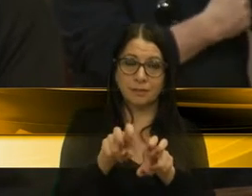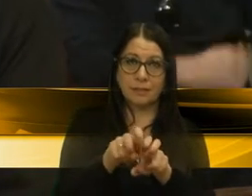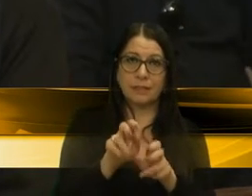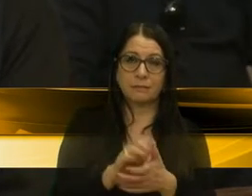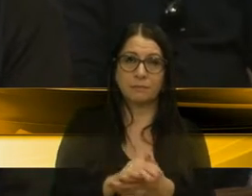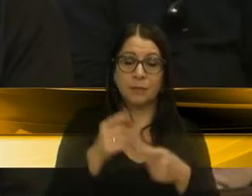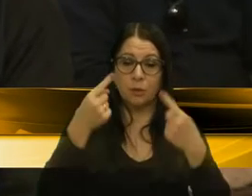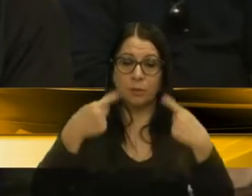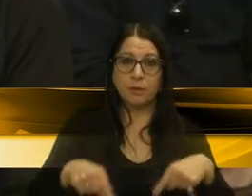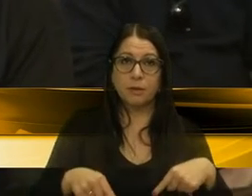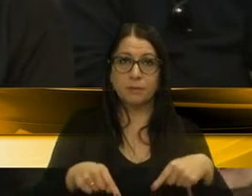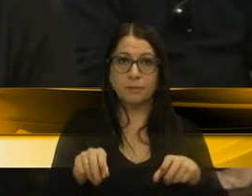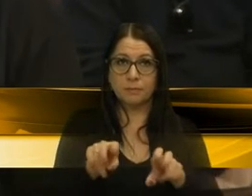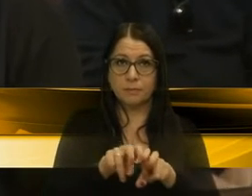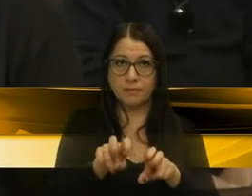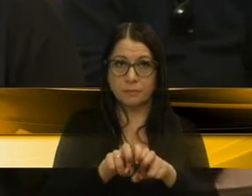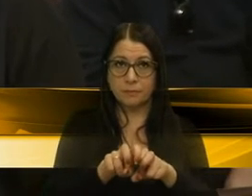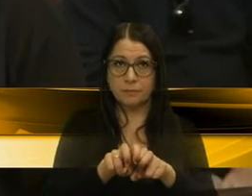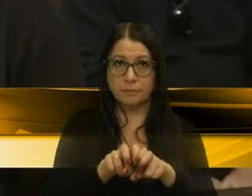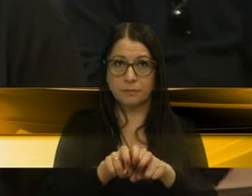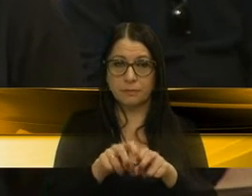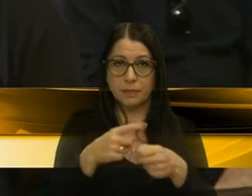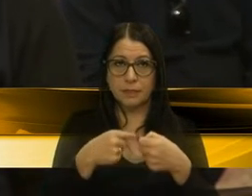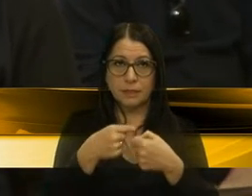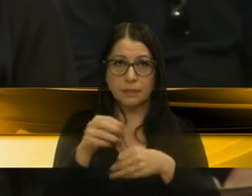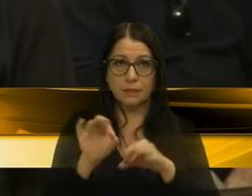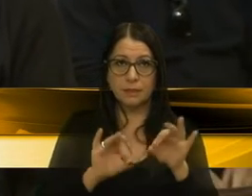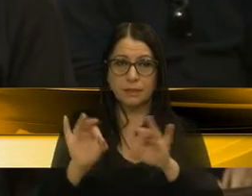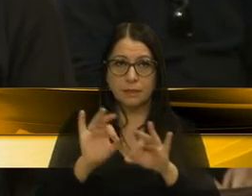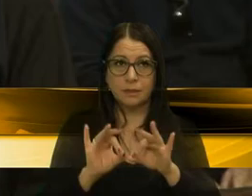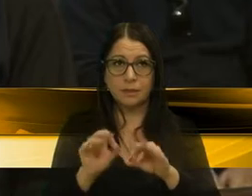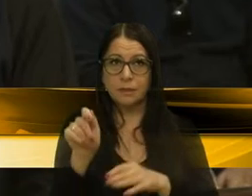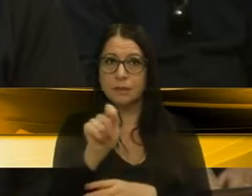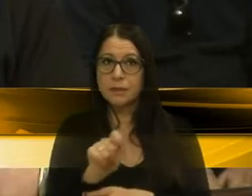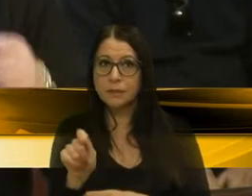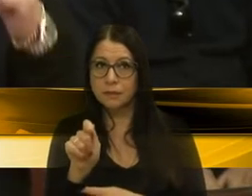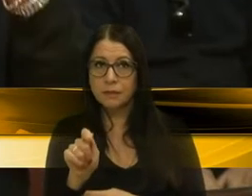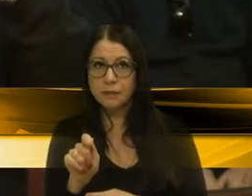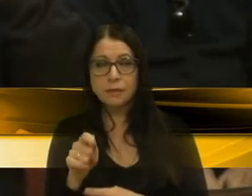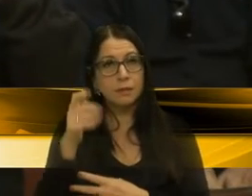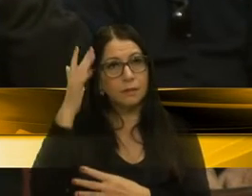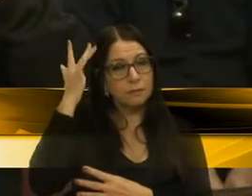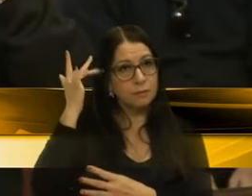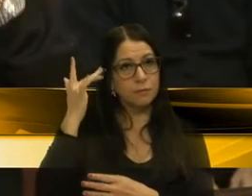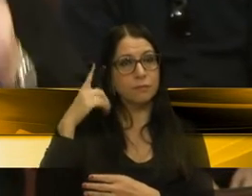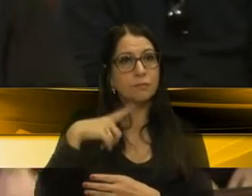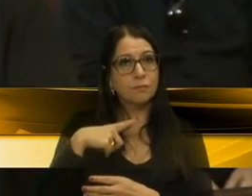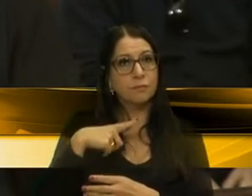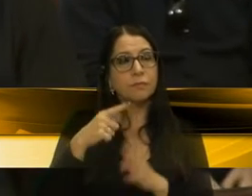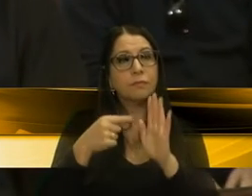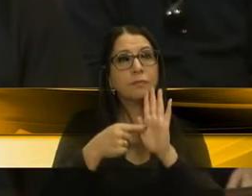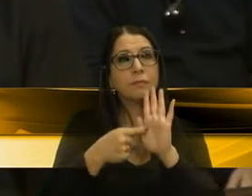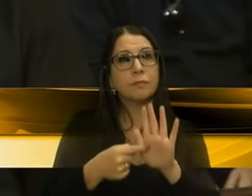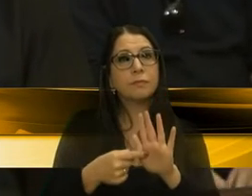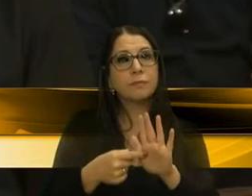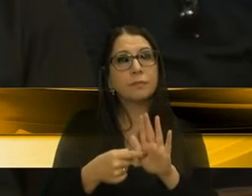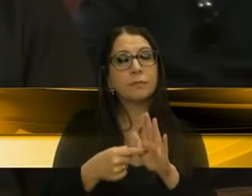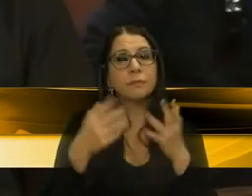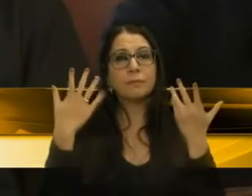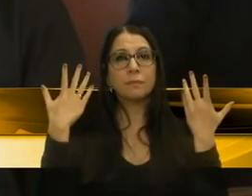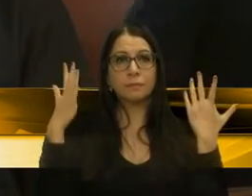o campeonato de futsal da cidade, organizado por aquela associação. Amanhã, então, estaremos apresentando aqui um voto